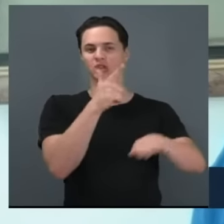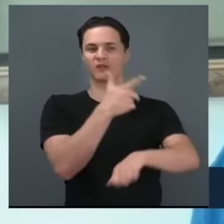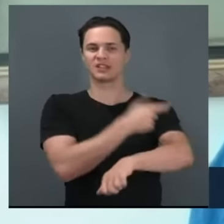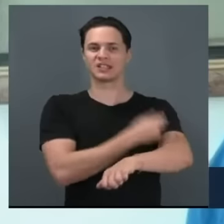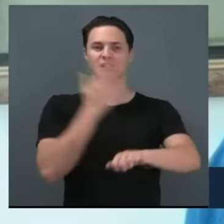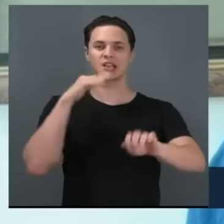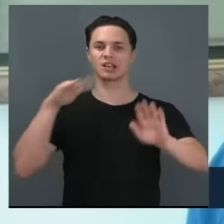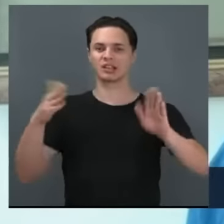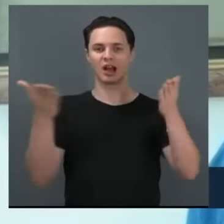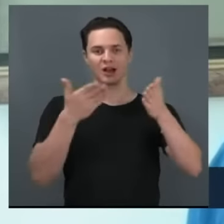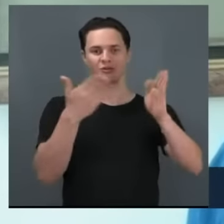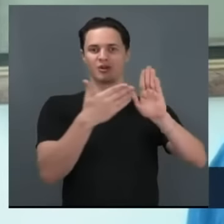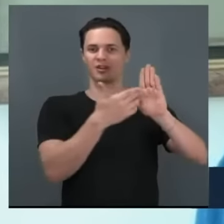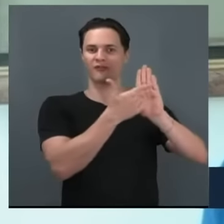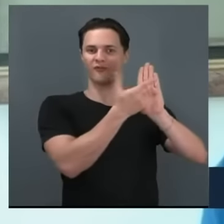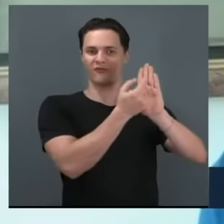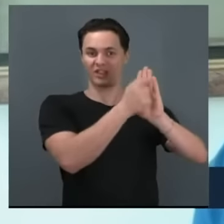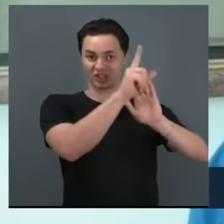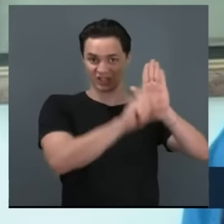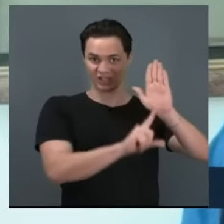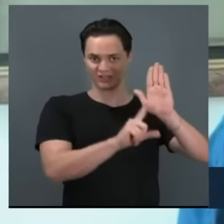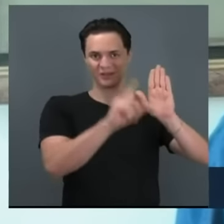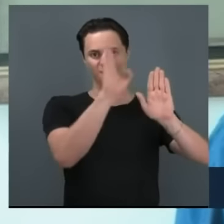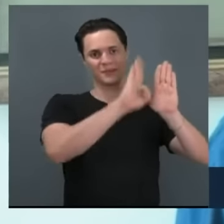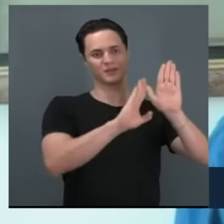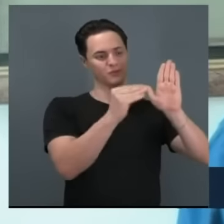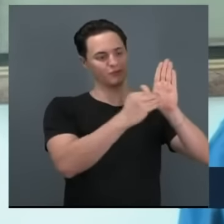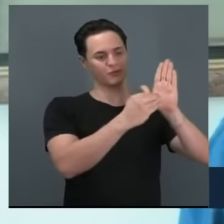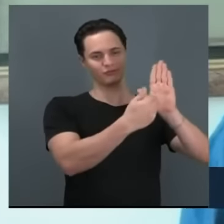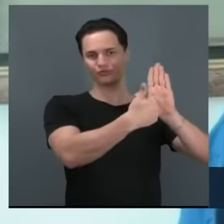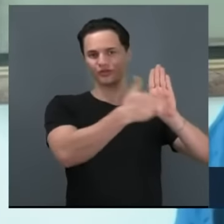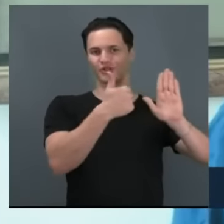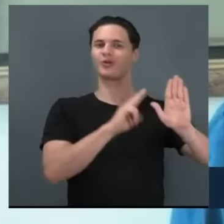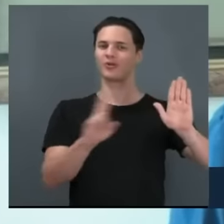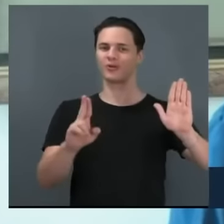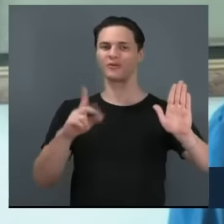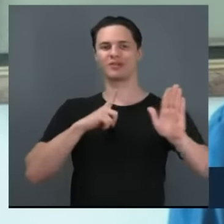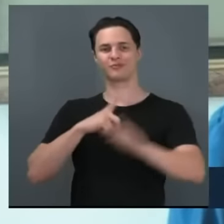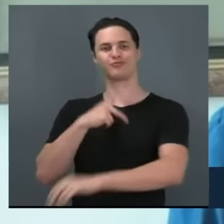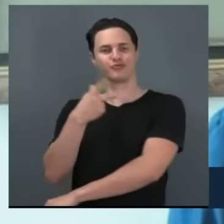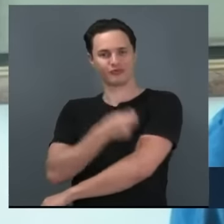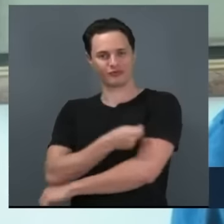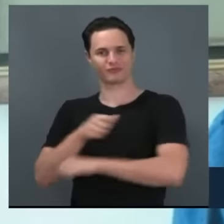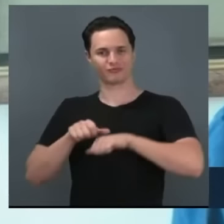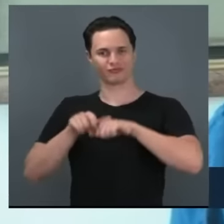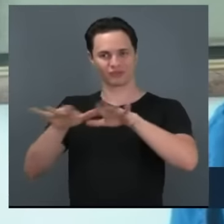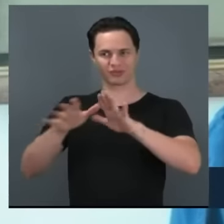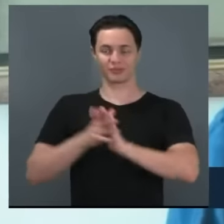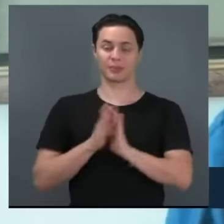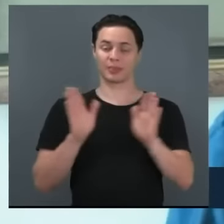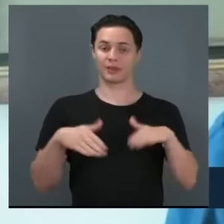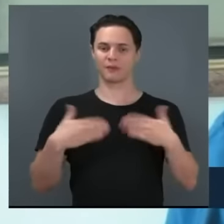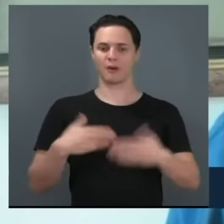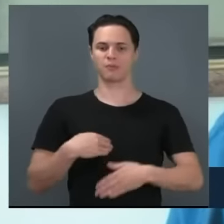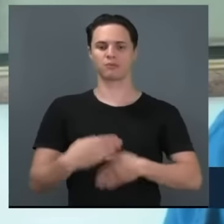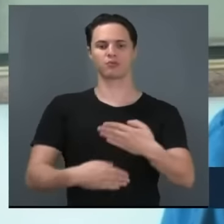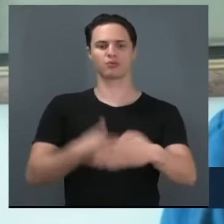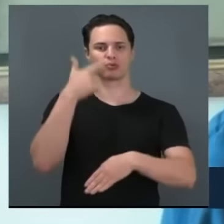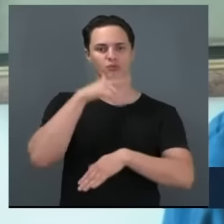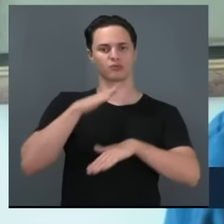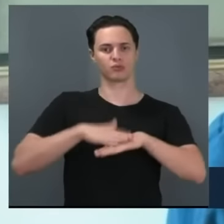do mundo. Amém, pátria amada. É uma conquista relevante, um avanço extraordinário, alcançado